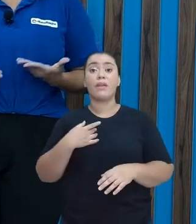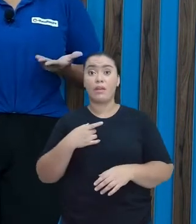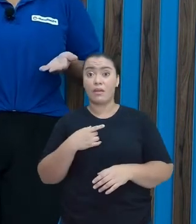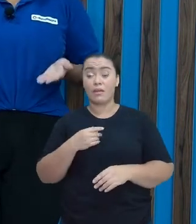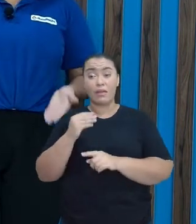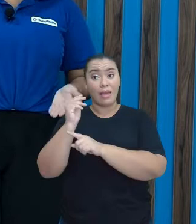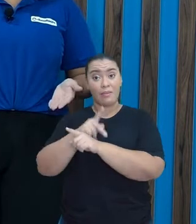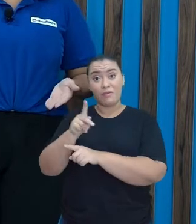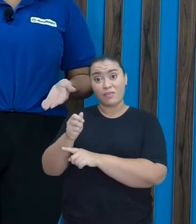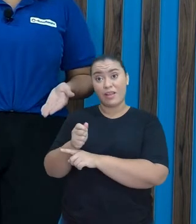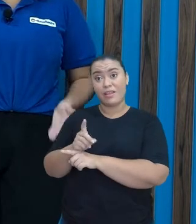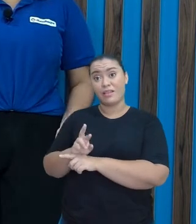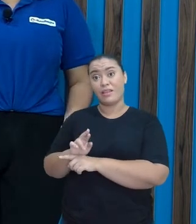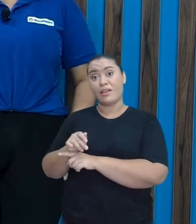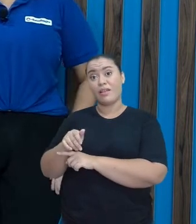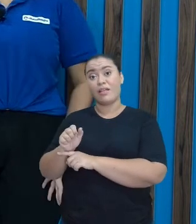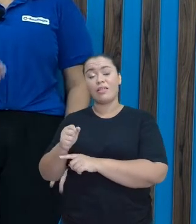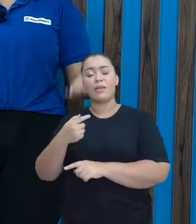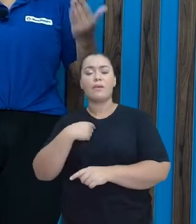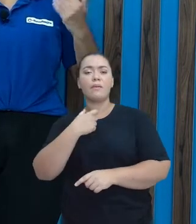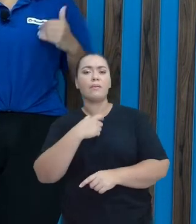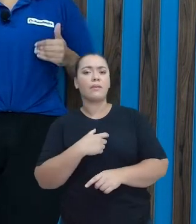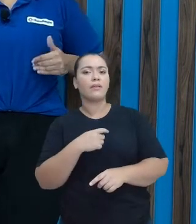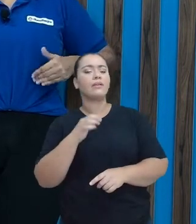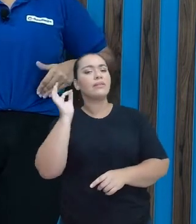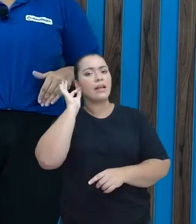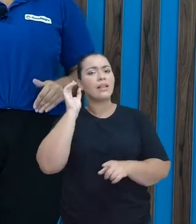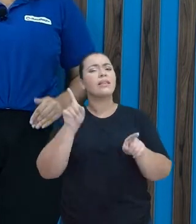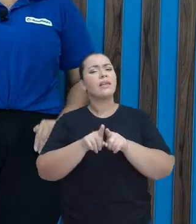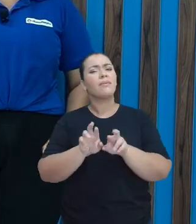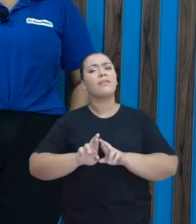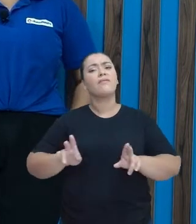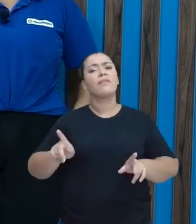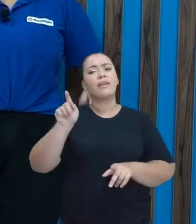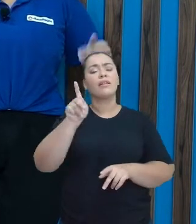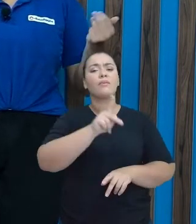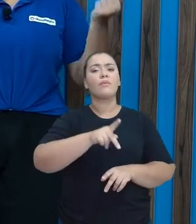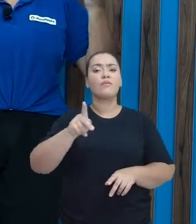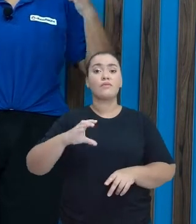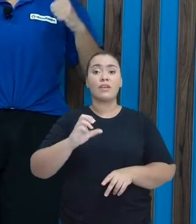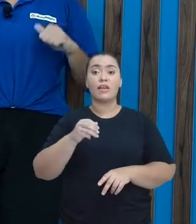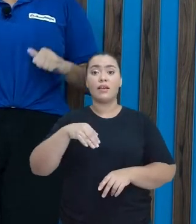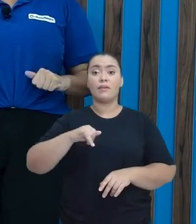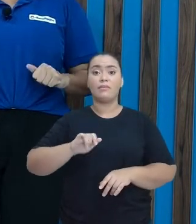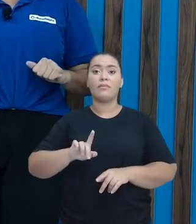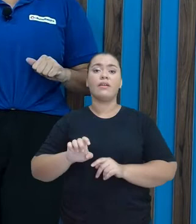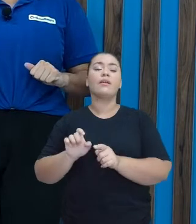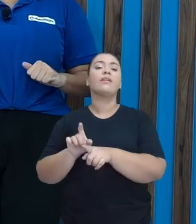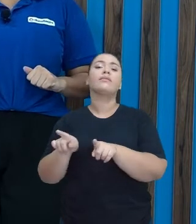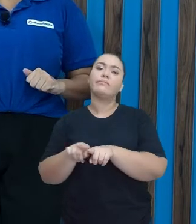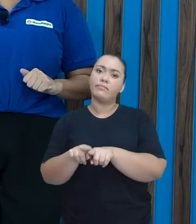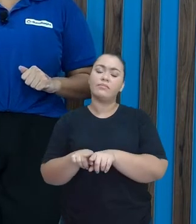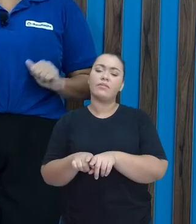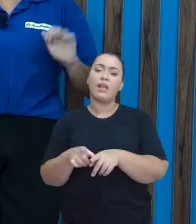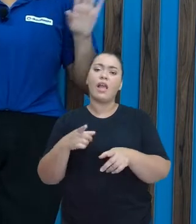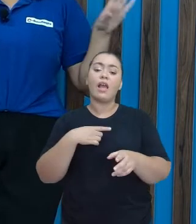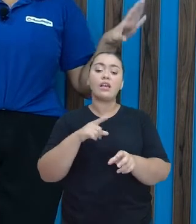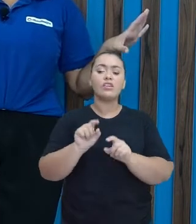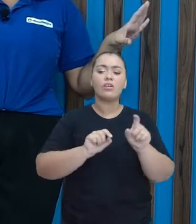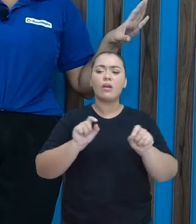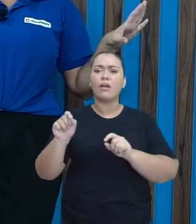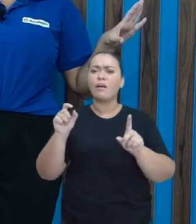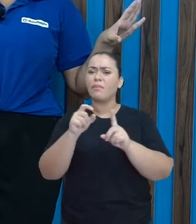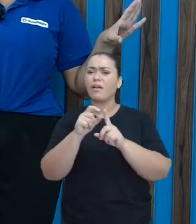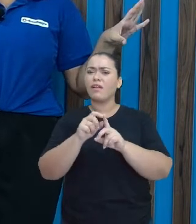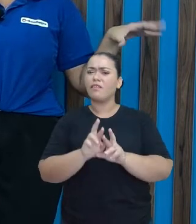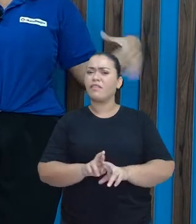serão diferentes, porque a gente vai fazer escolhas linguísticas diferentes, escolhas lexicais diferentes. Não sei